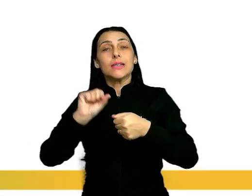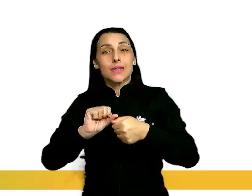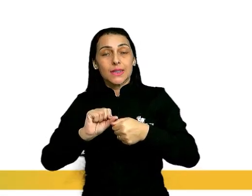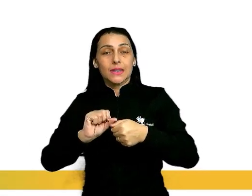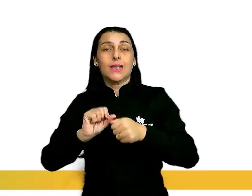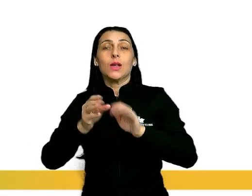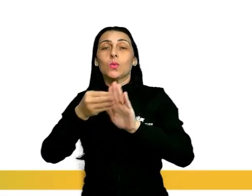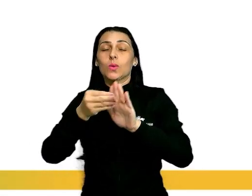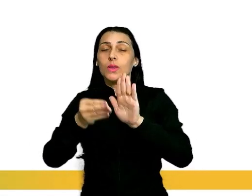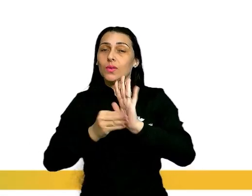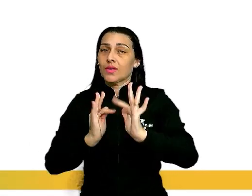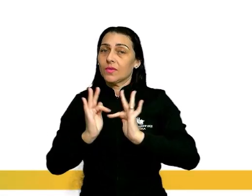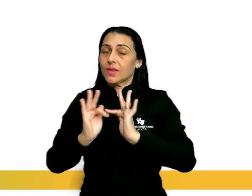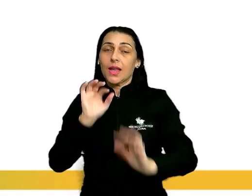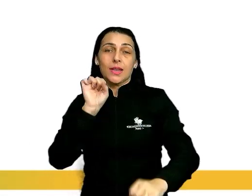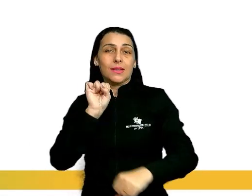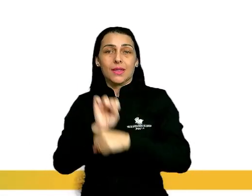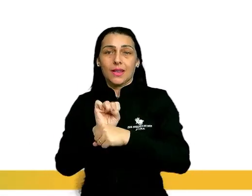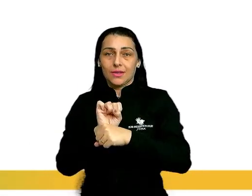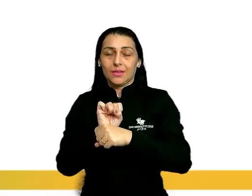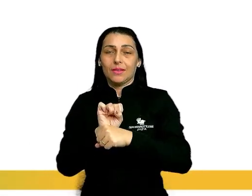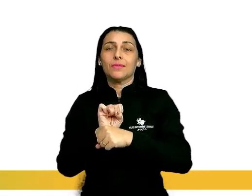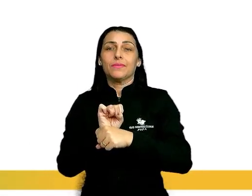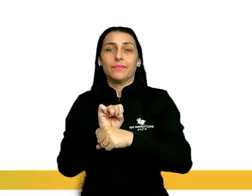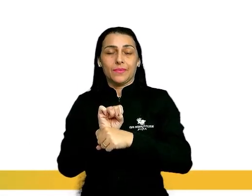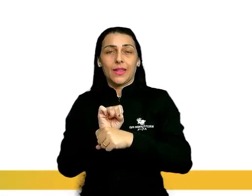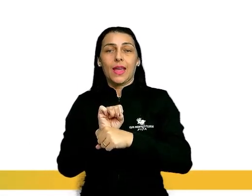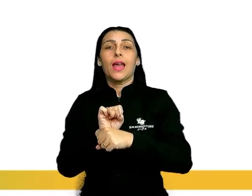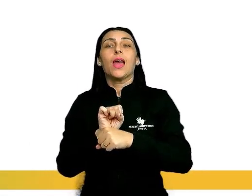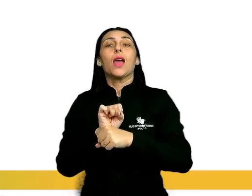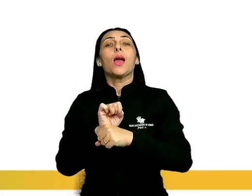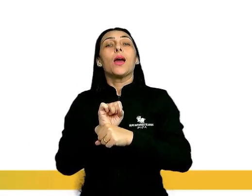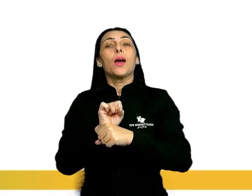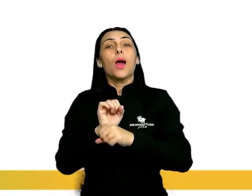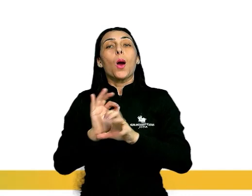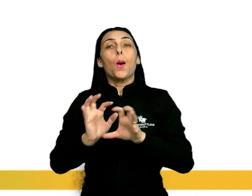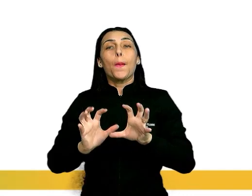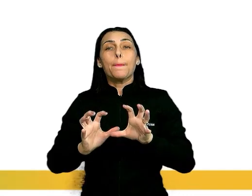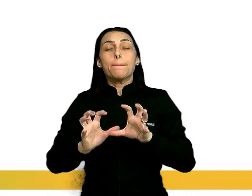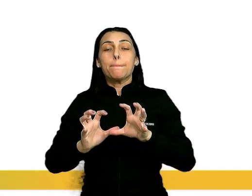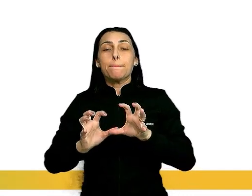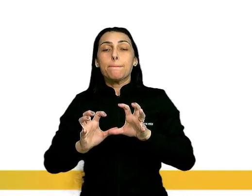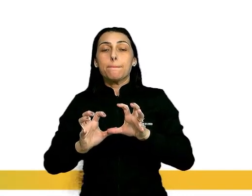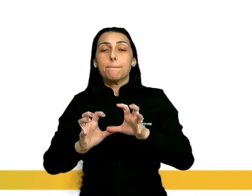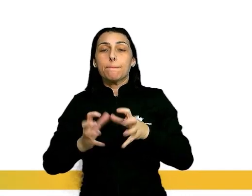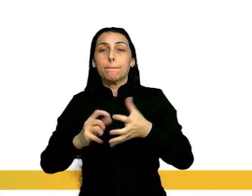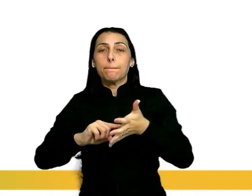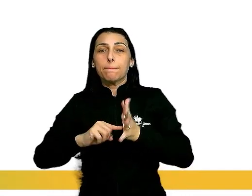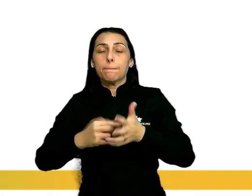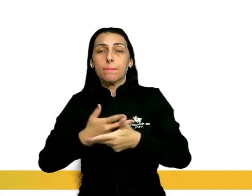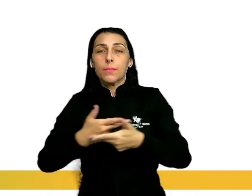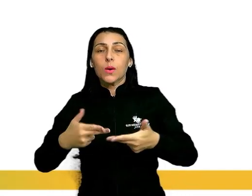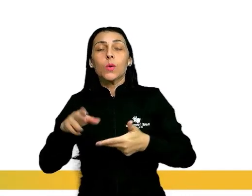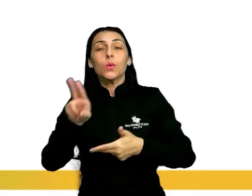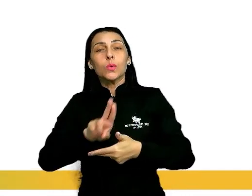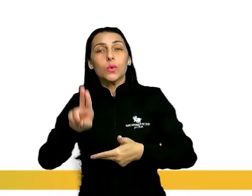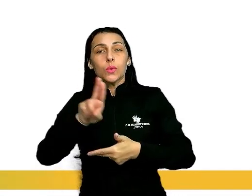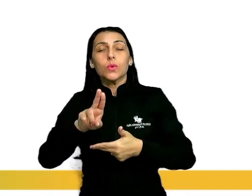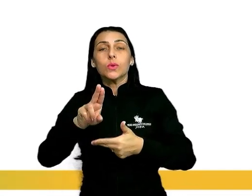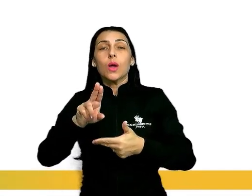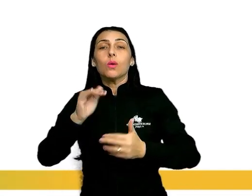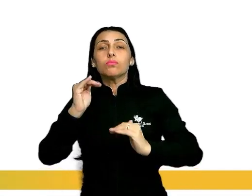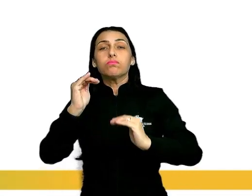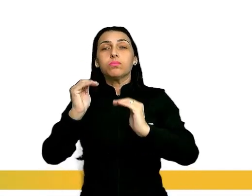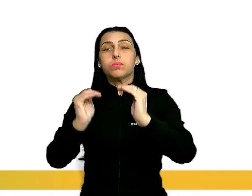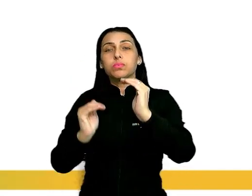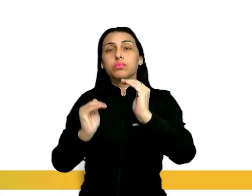conteúdo da física estática que é justamente a parte da mecânica que vai estudar os corpos em que equilíbrio